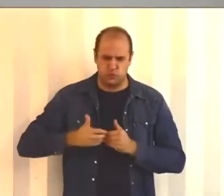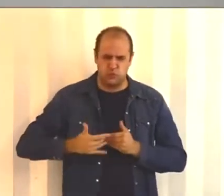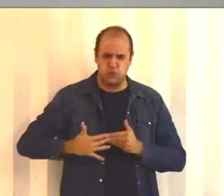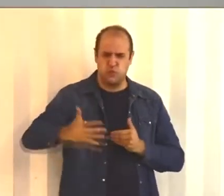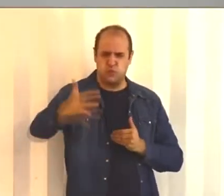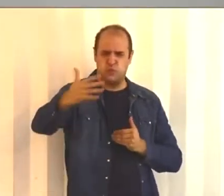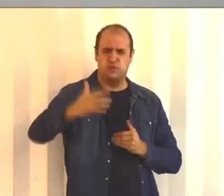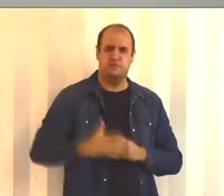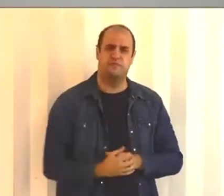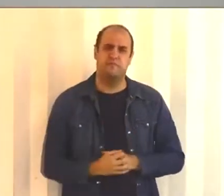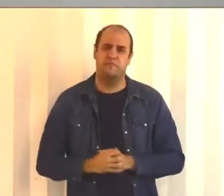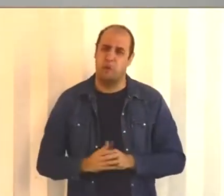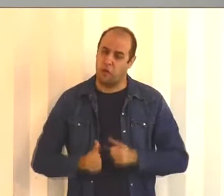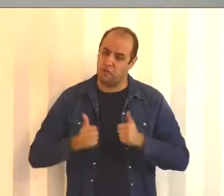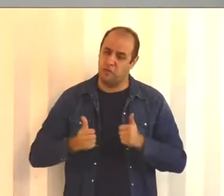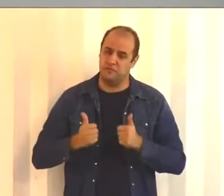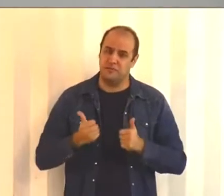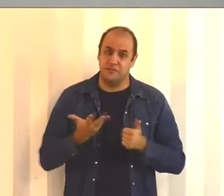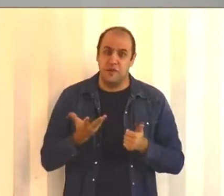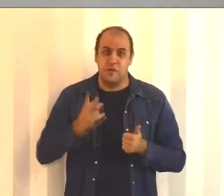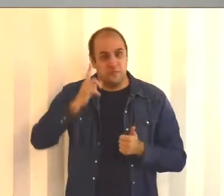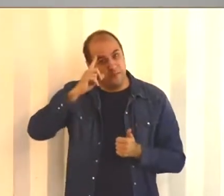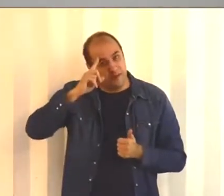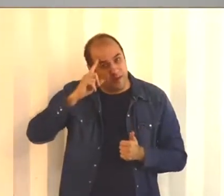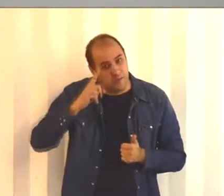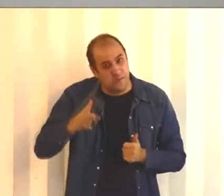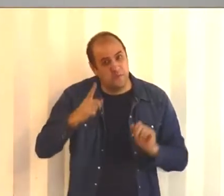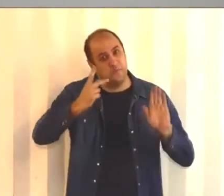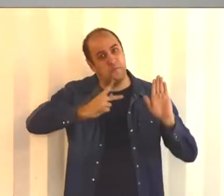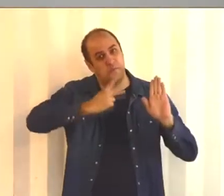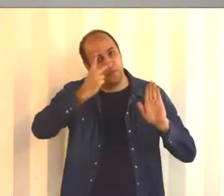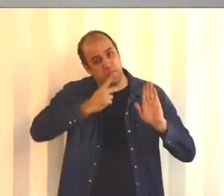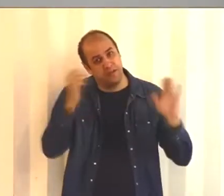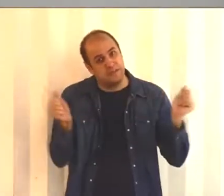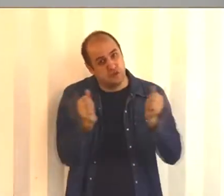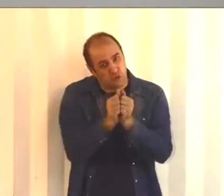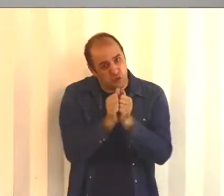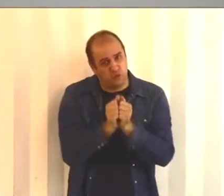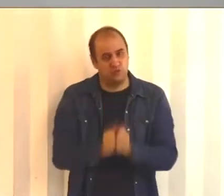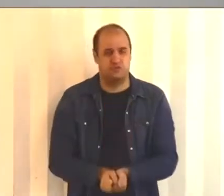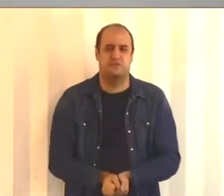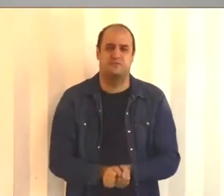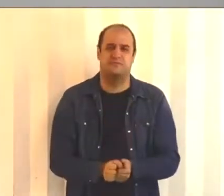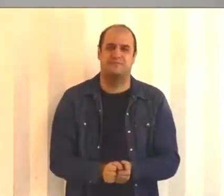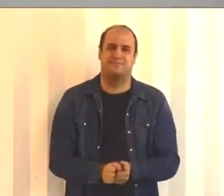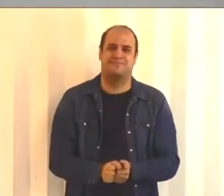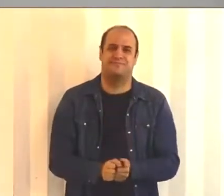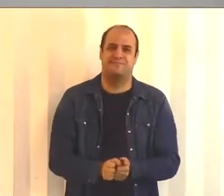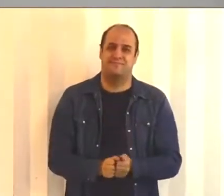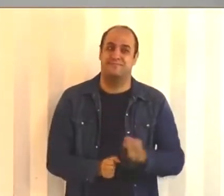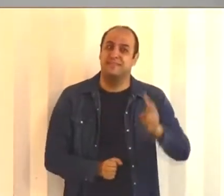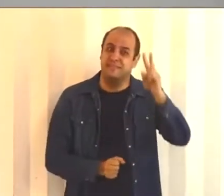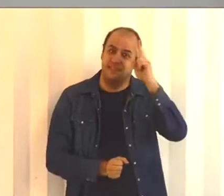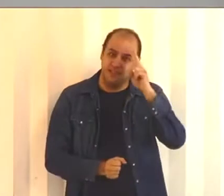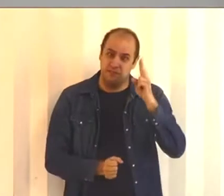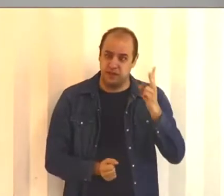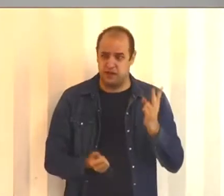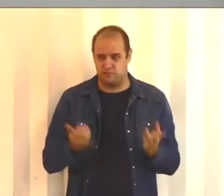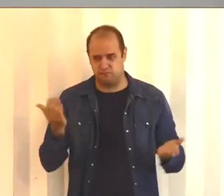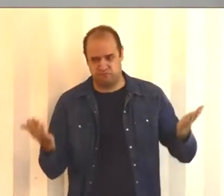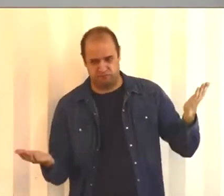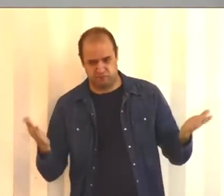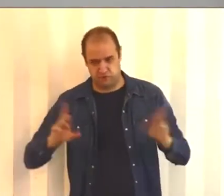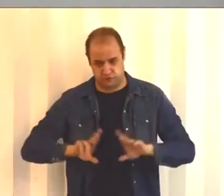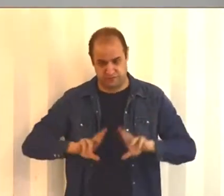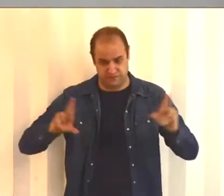é mandamento com promessa, é o primeiro mandamento com promessa. Volto à linha do Ocidente, entre o Oriente e o